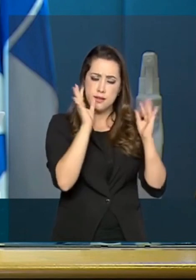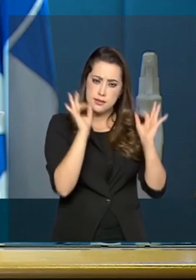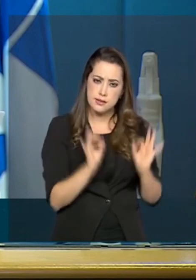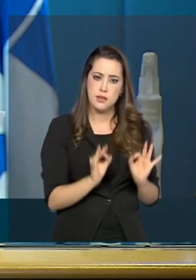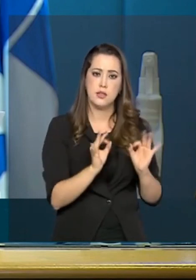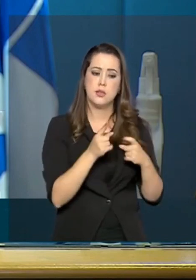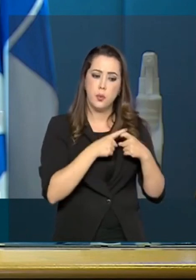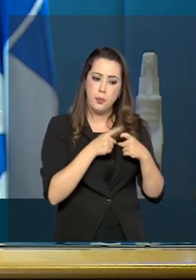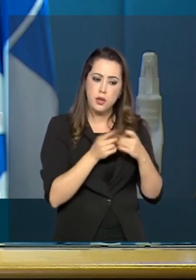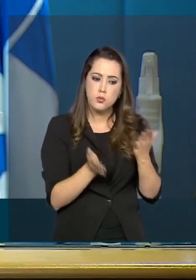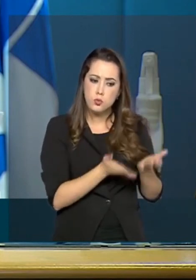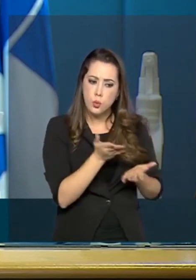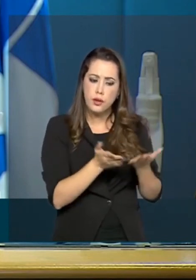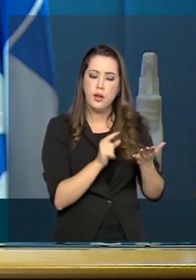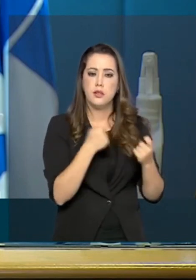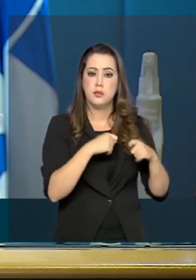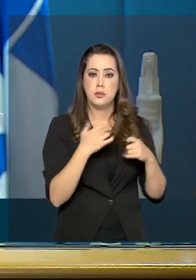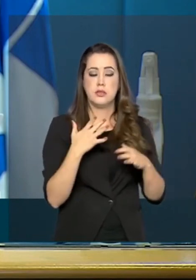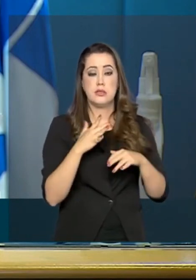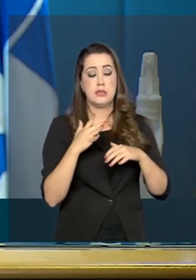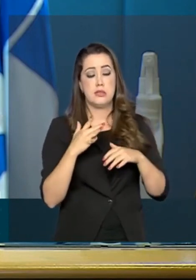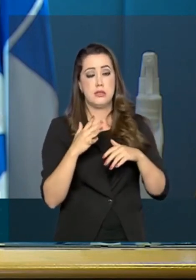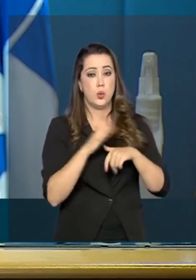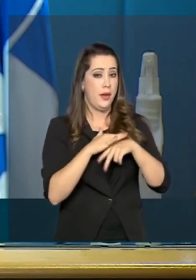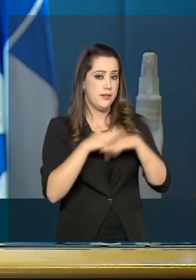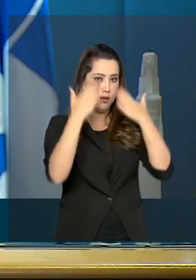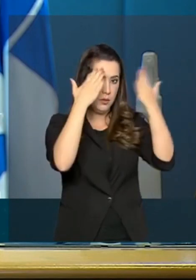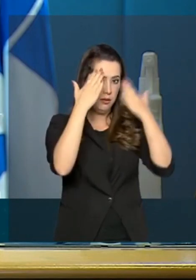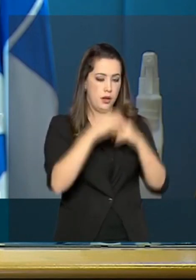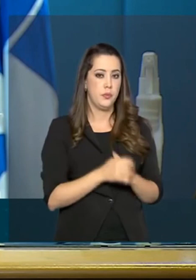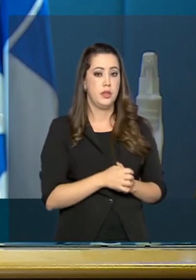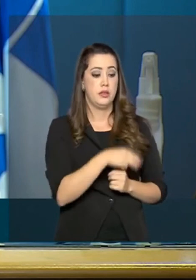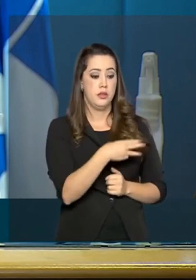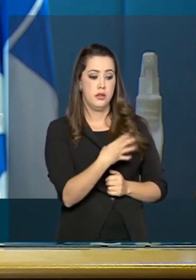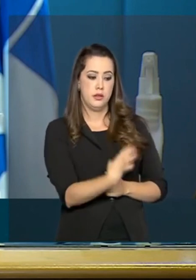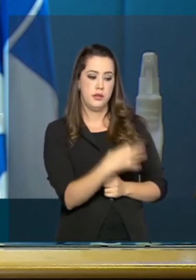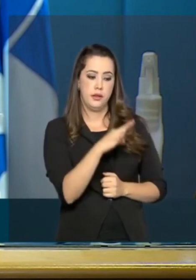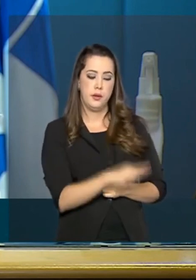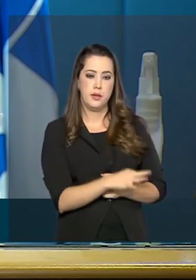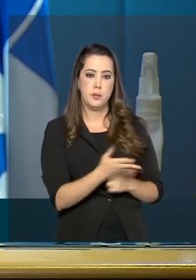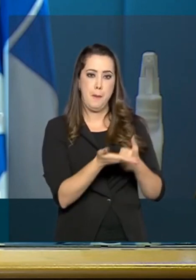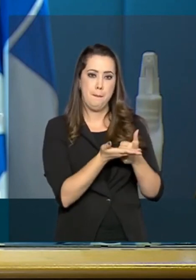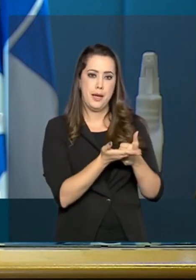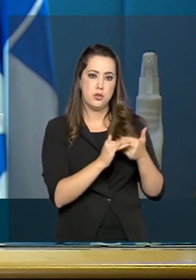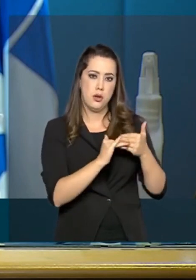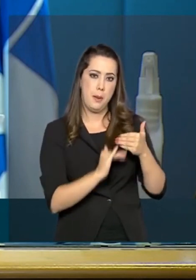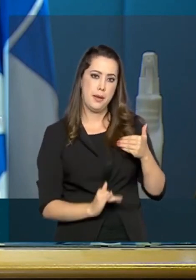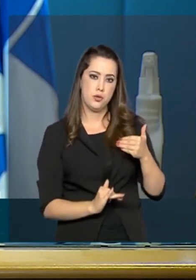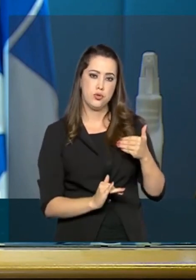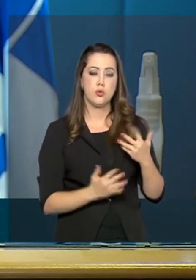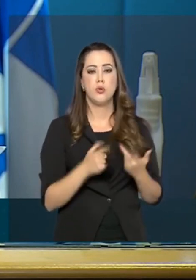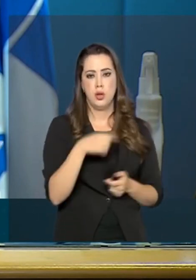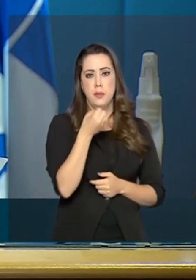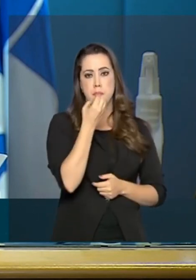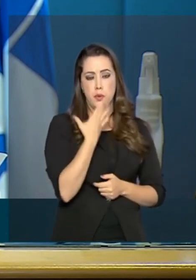por médico de doenças mentais. E temos 34% das pessoas na faixa média inferior. Isso é bom.